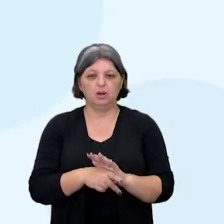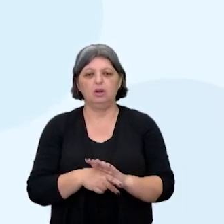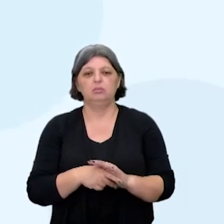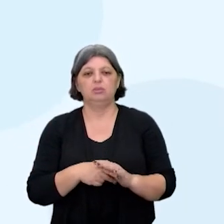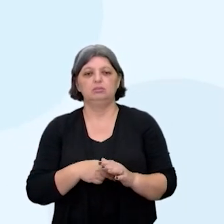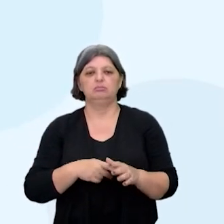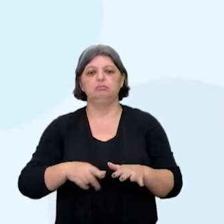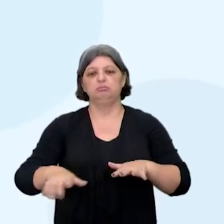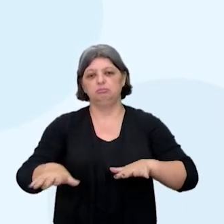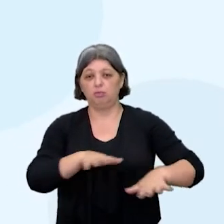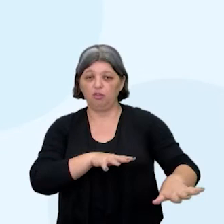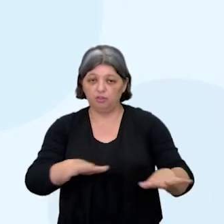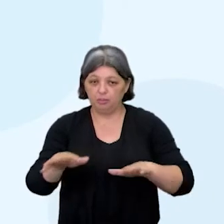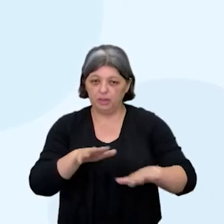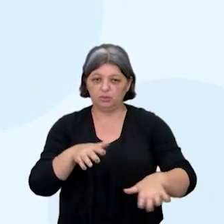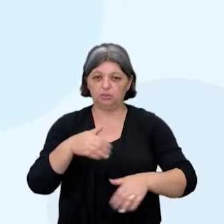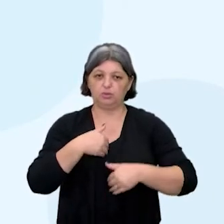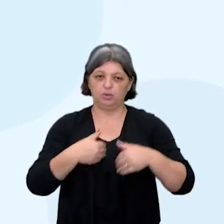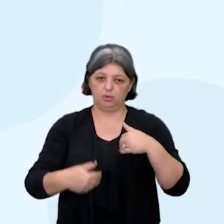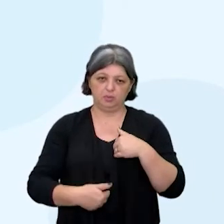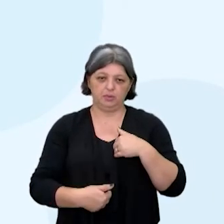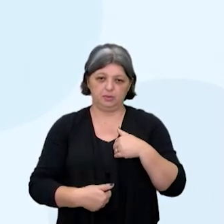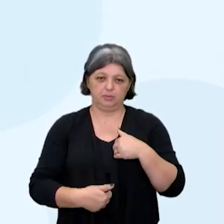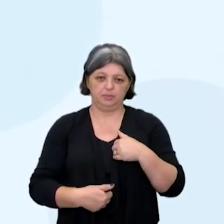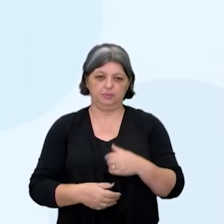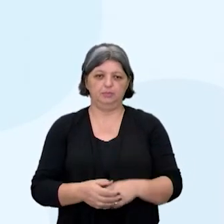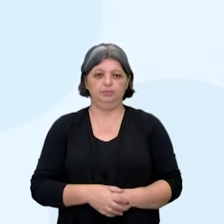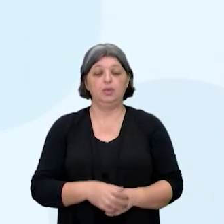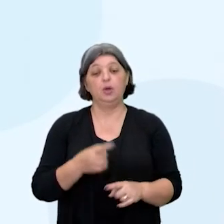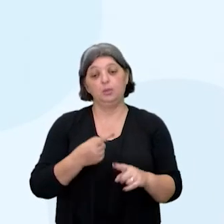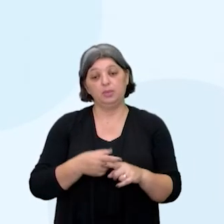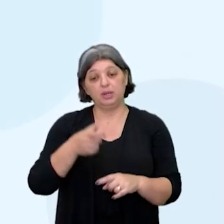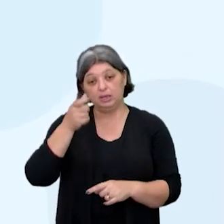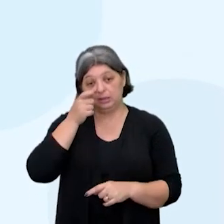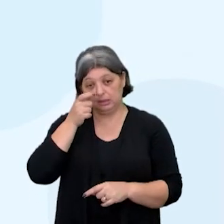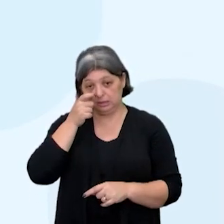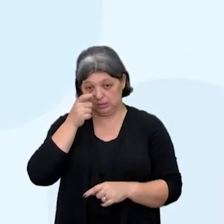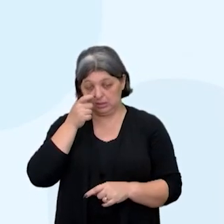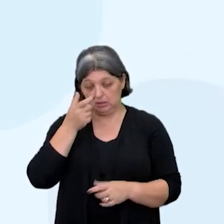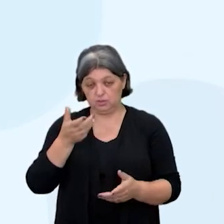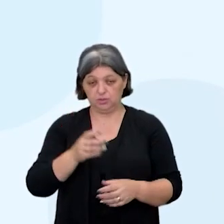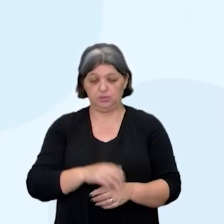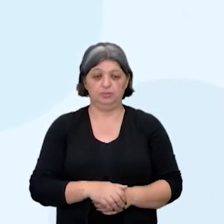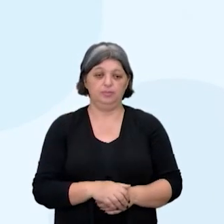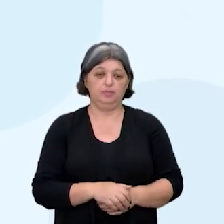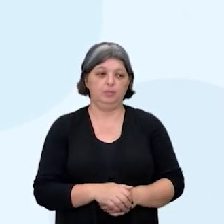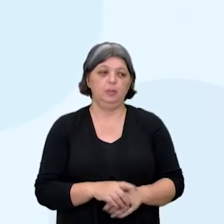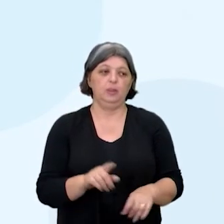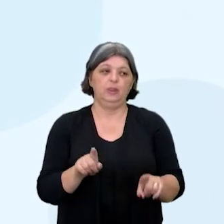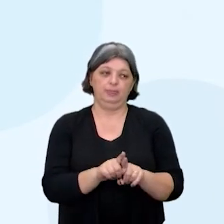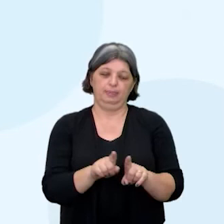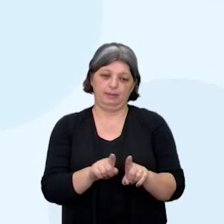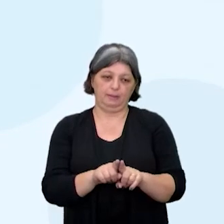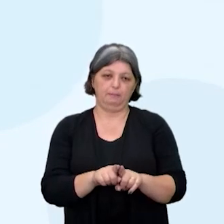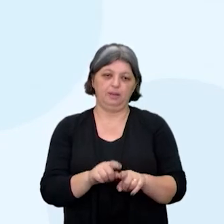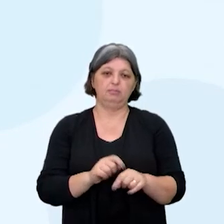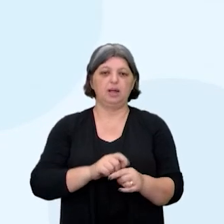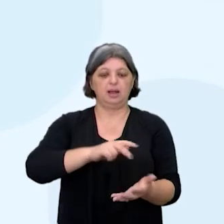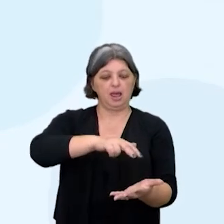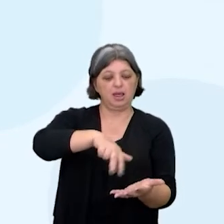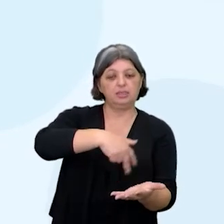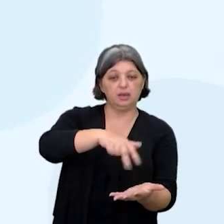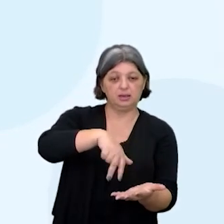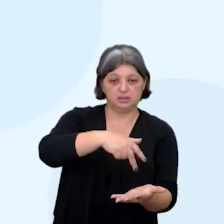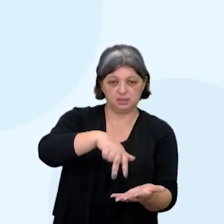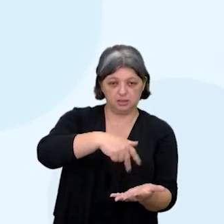e os deslocamentos do corpo em movimento. Porque é interessante ter noção de espaço. Até mesmo que a pessoa que esteja dançando, né,